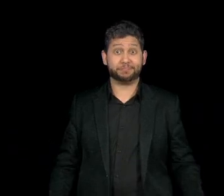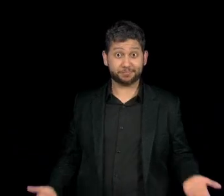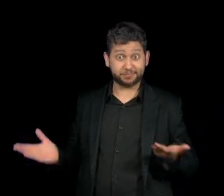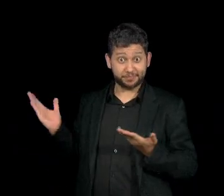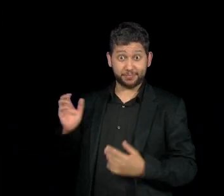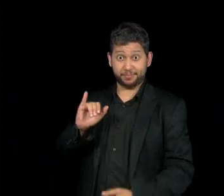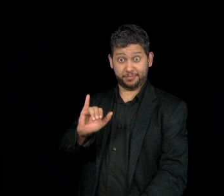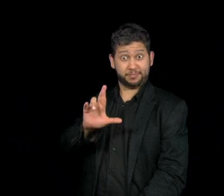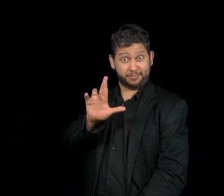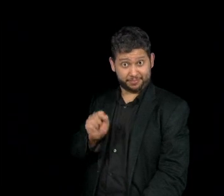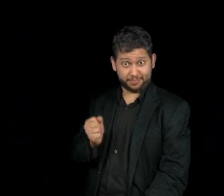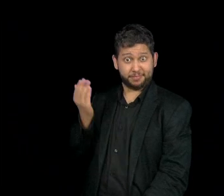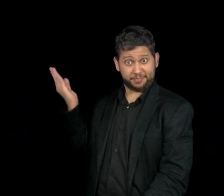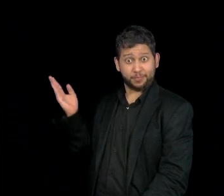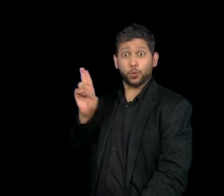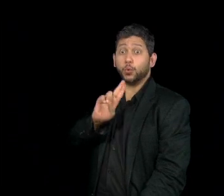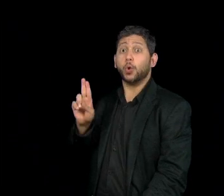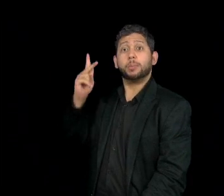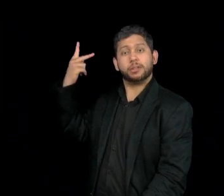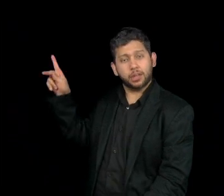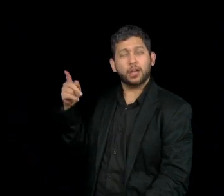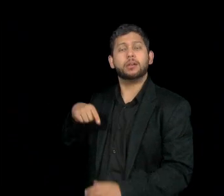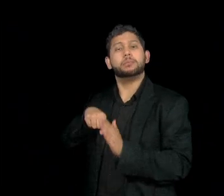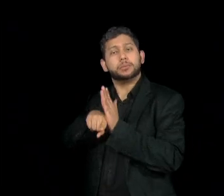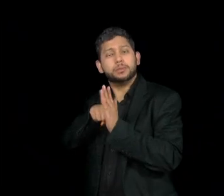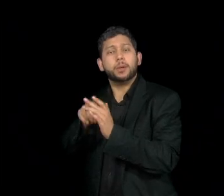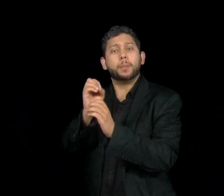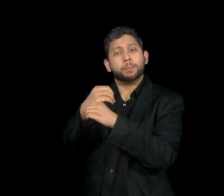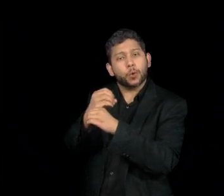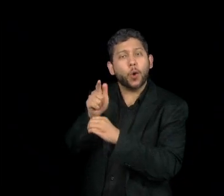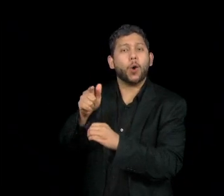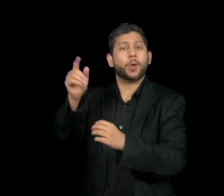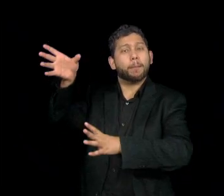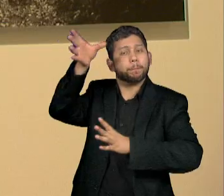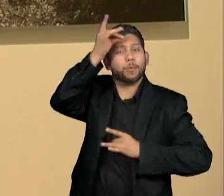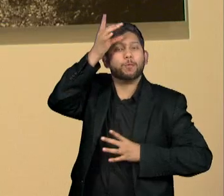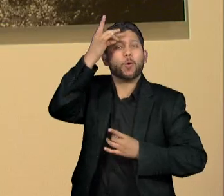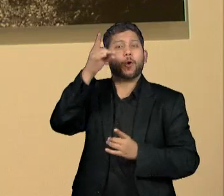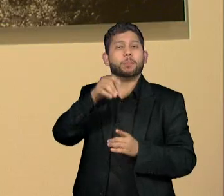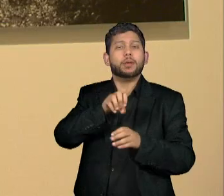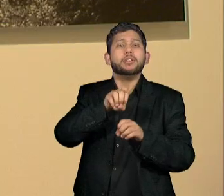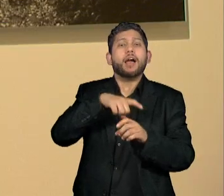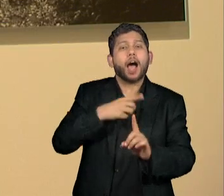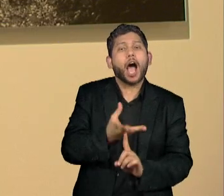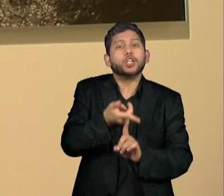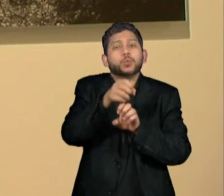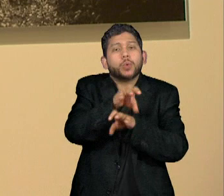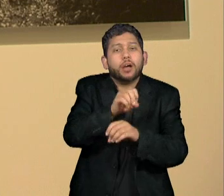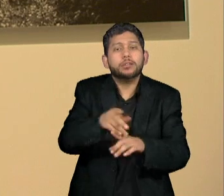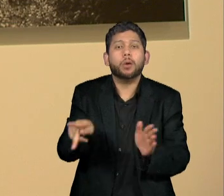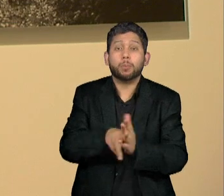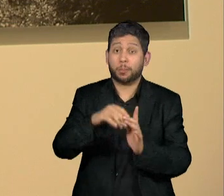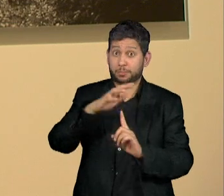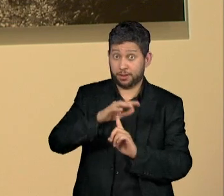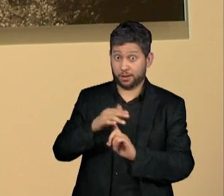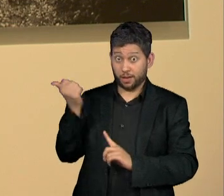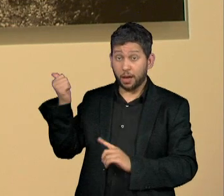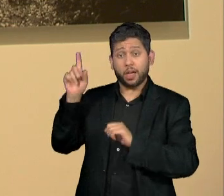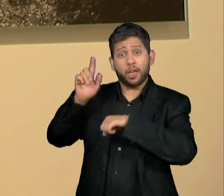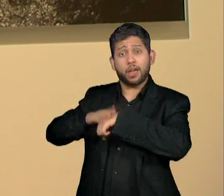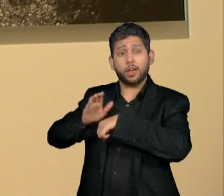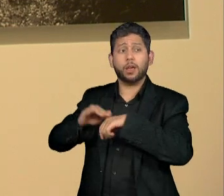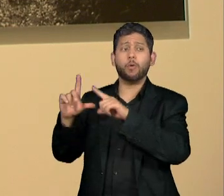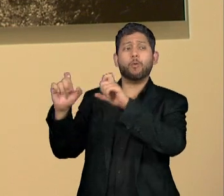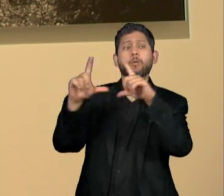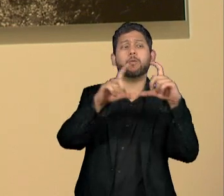Uira é o nome adotado pelo biólogo, performer e arte-educador paraense, autor destas fotos.